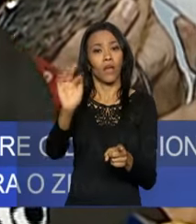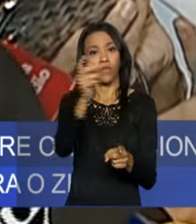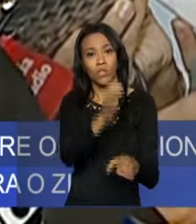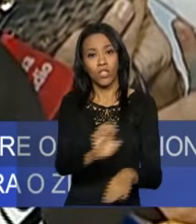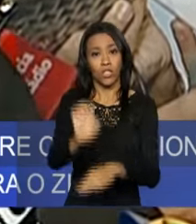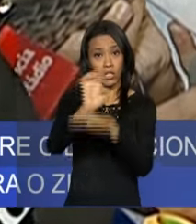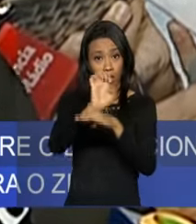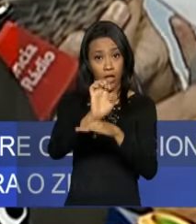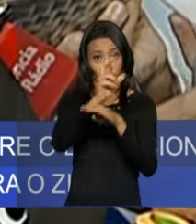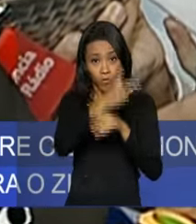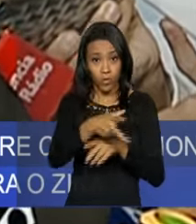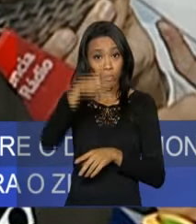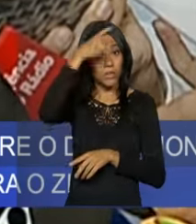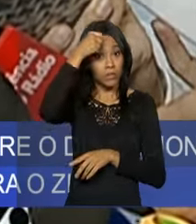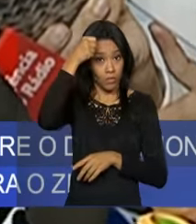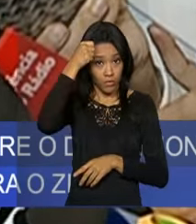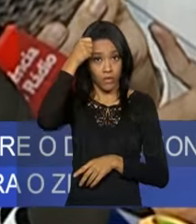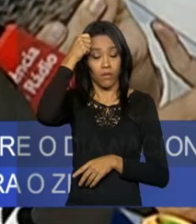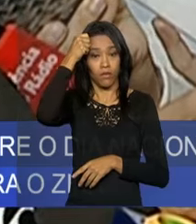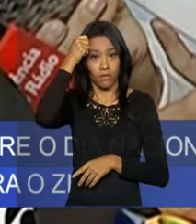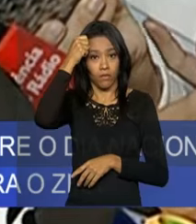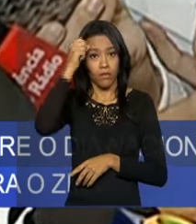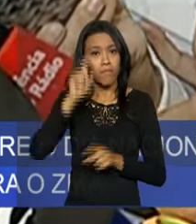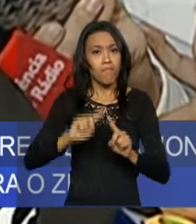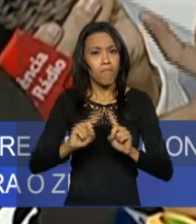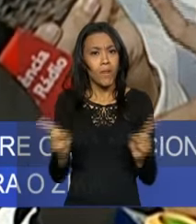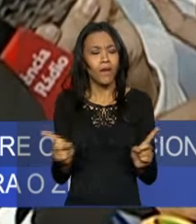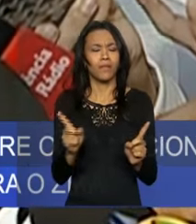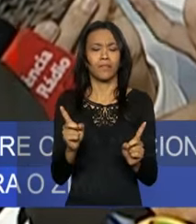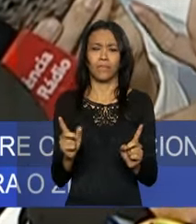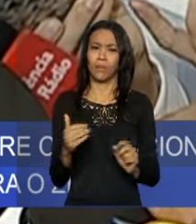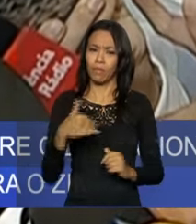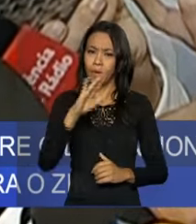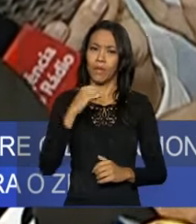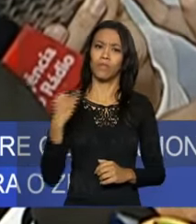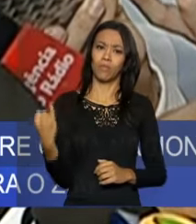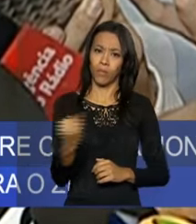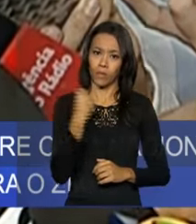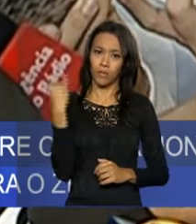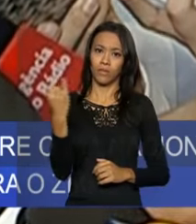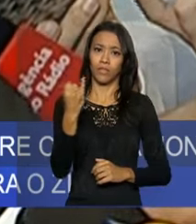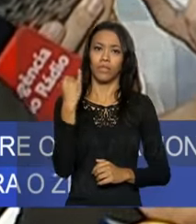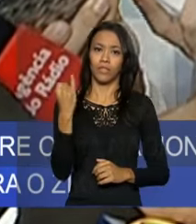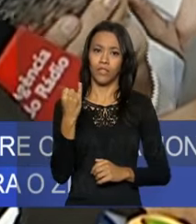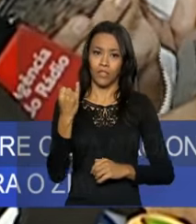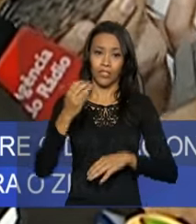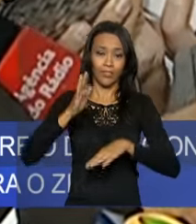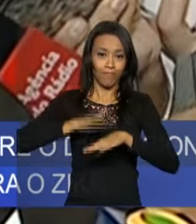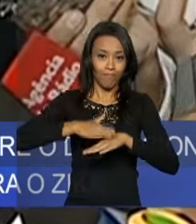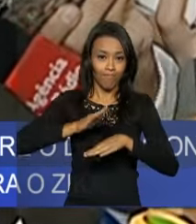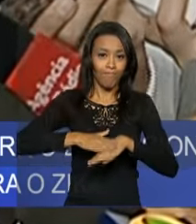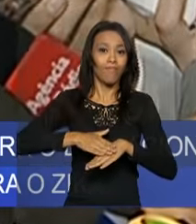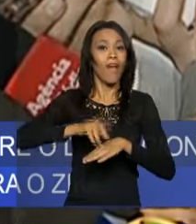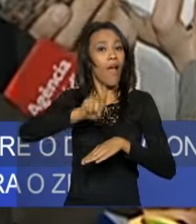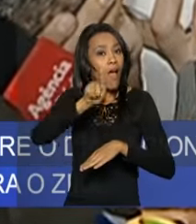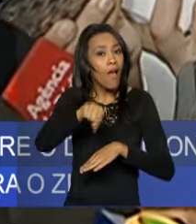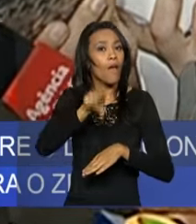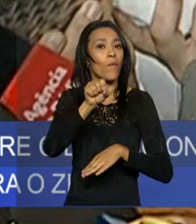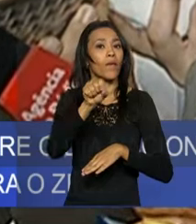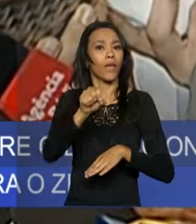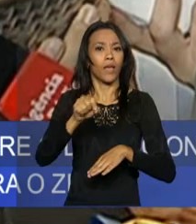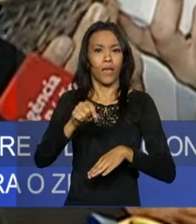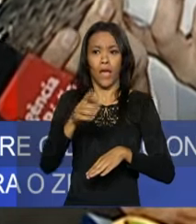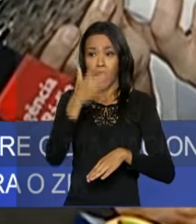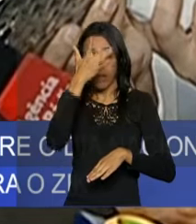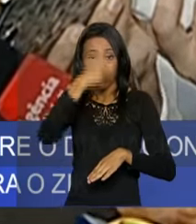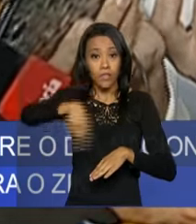estadual, municipal, mas o mais importante, o imprescindível, o indispensável é a